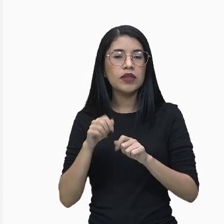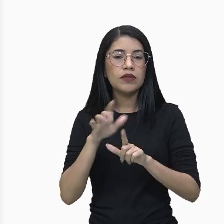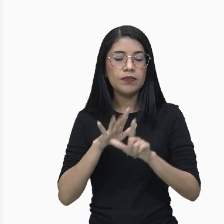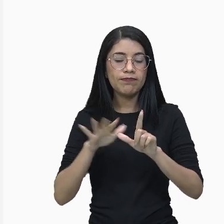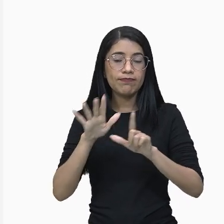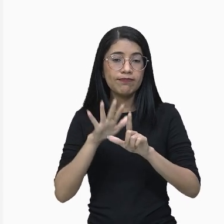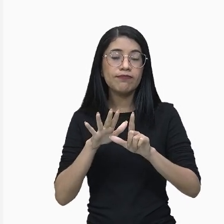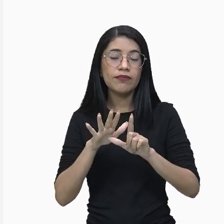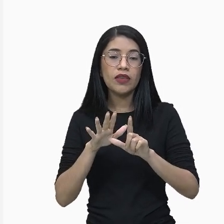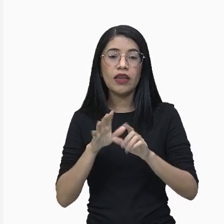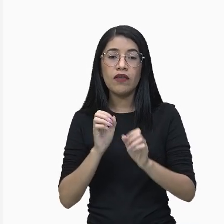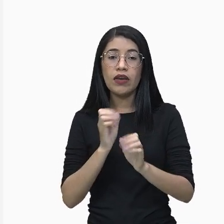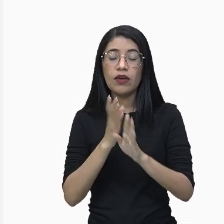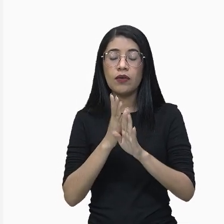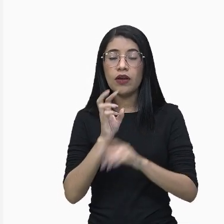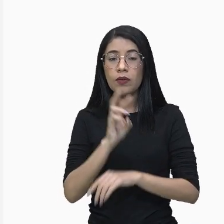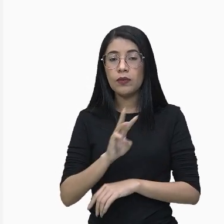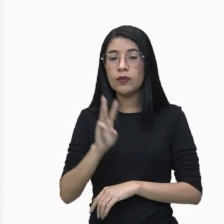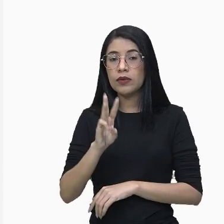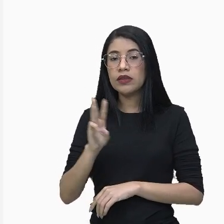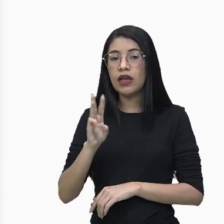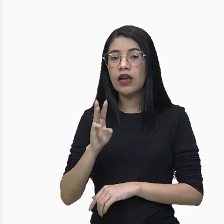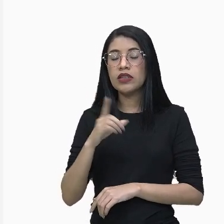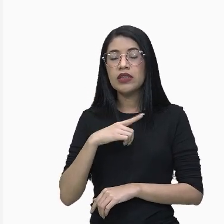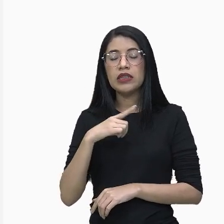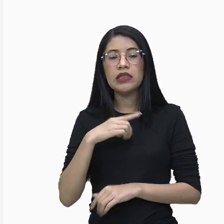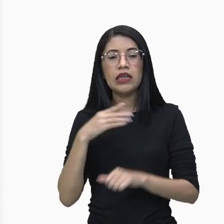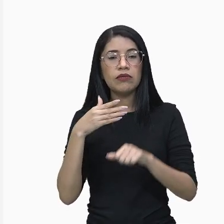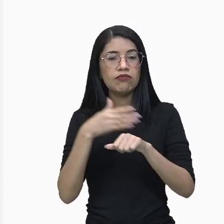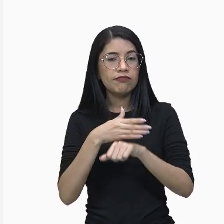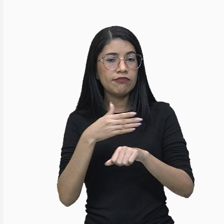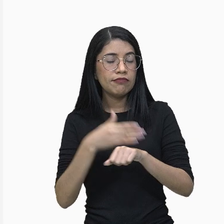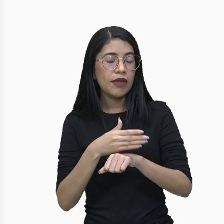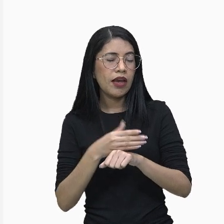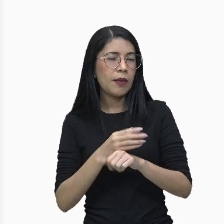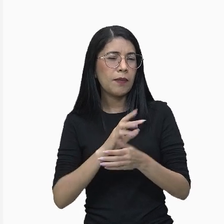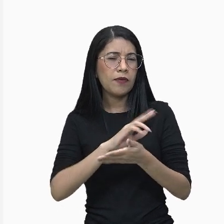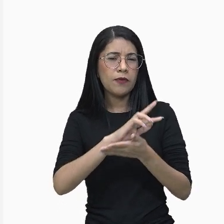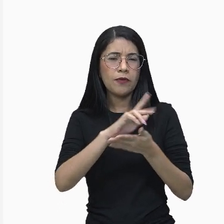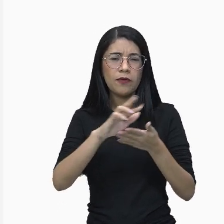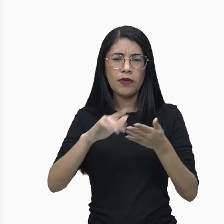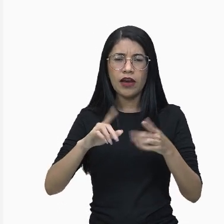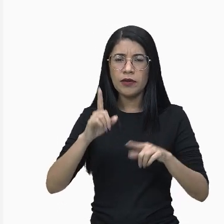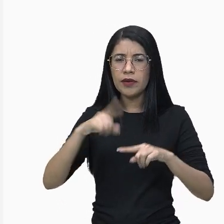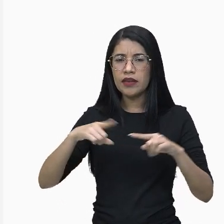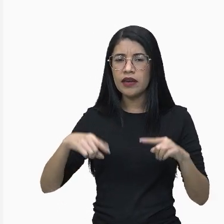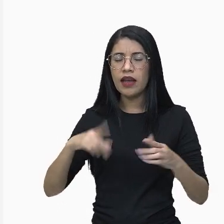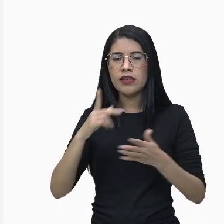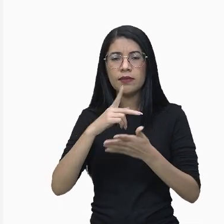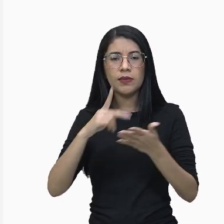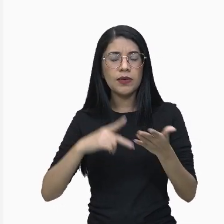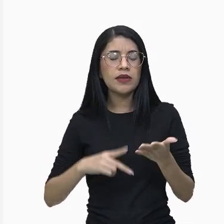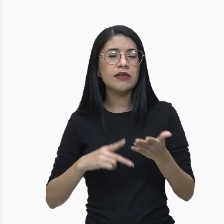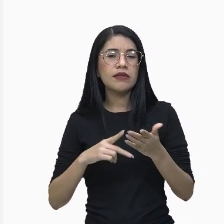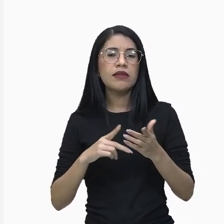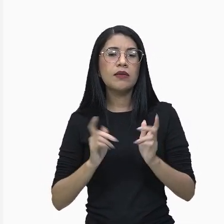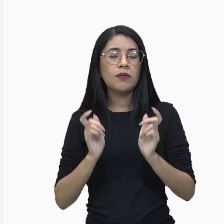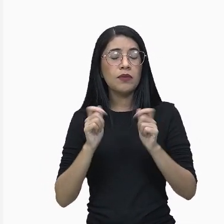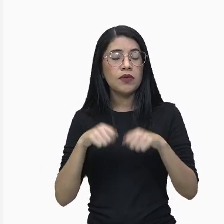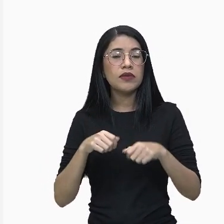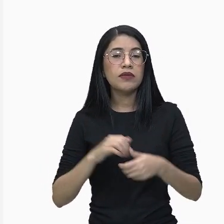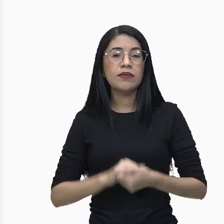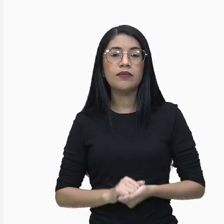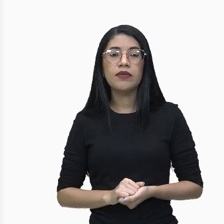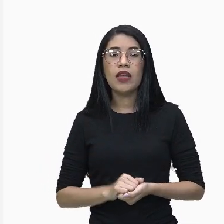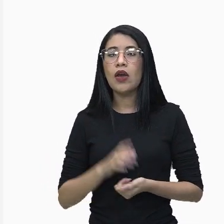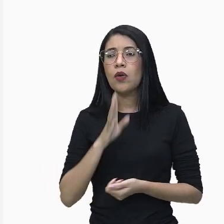câmera do seu celular para esse QR Code você vai conseguir aí ter acesso exatamente ao site e você vai poder desfrutar conhecer